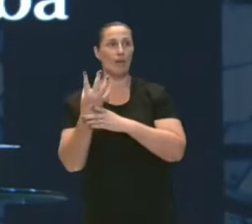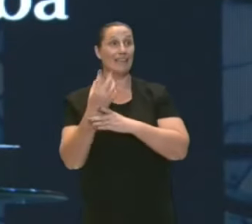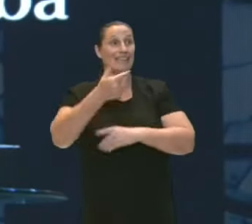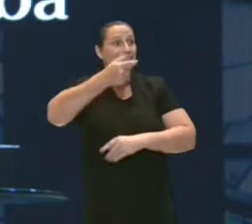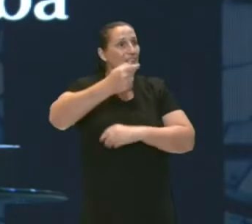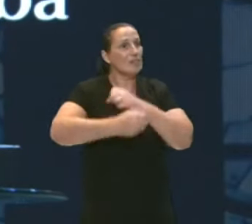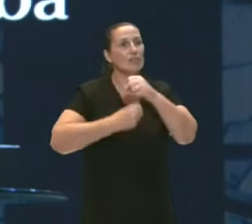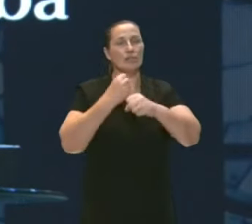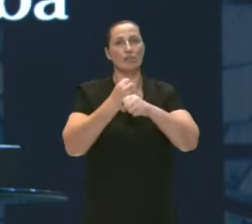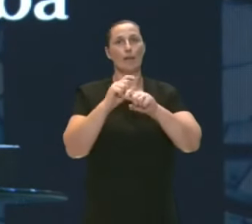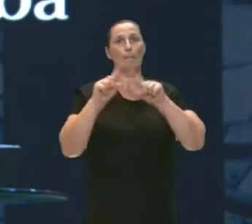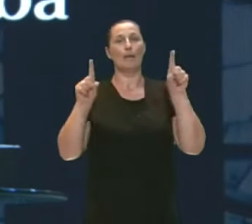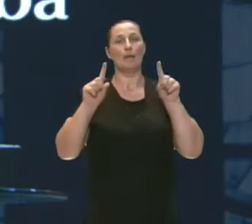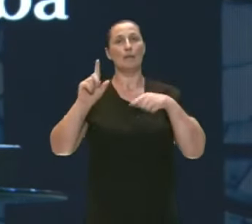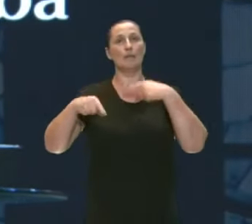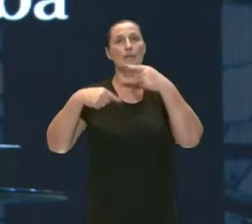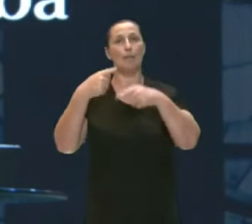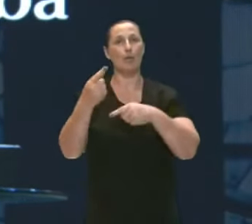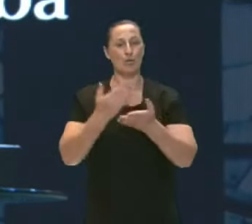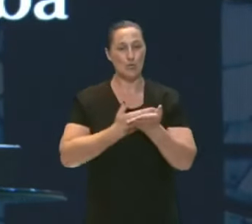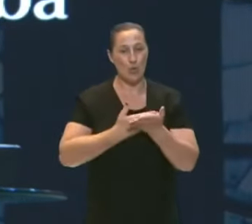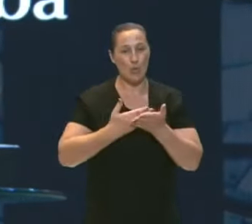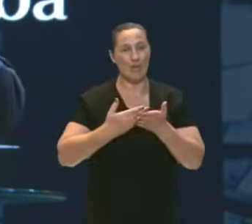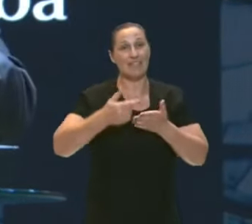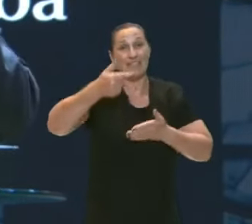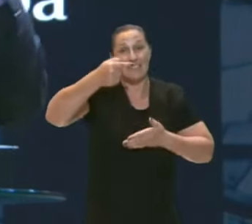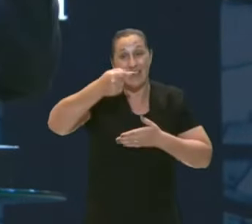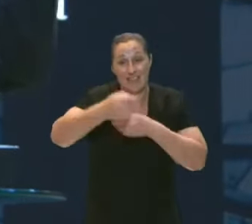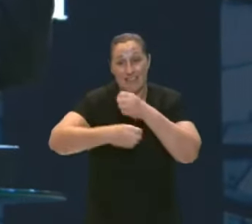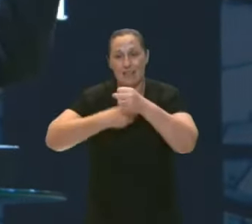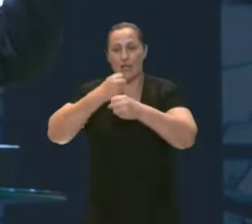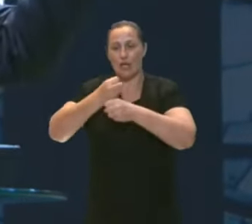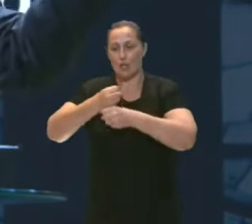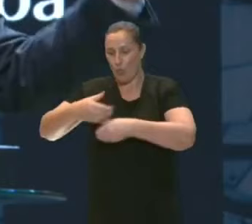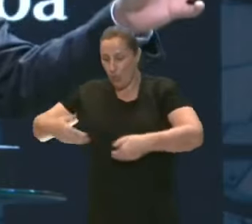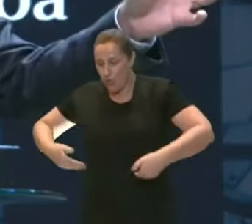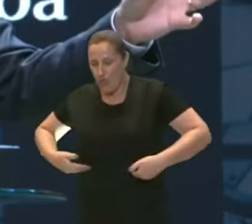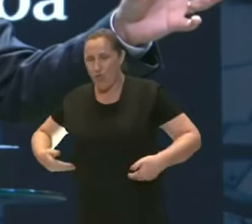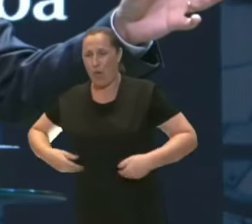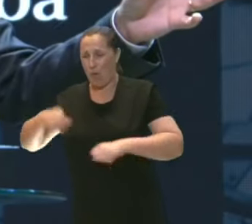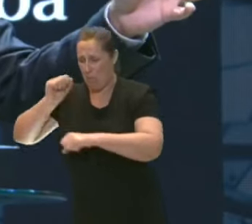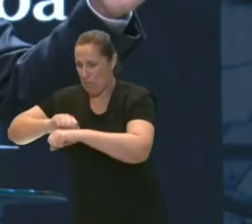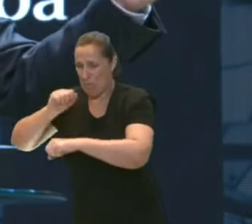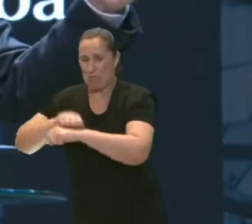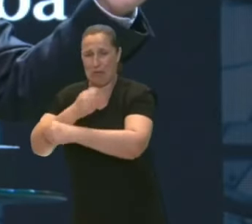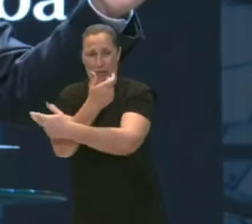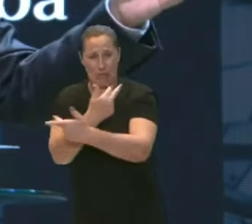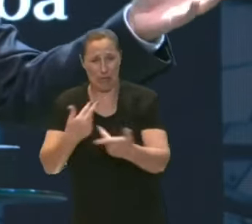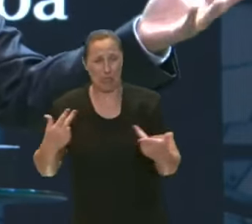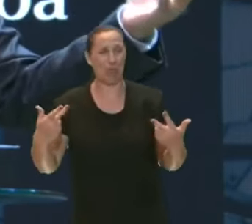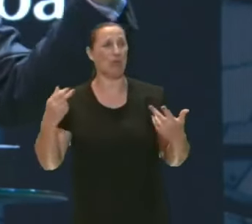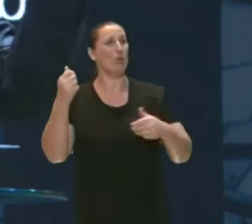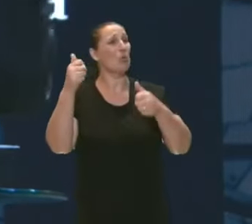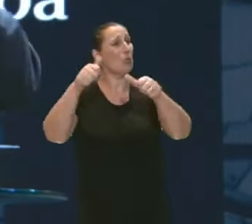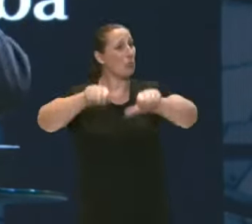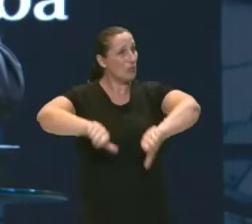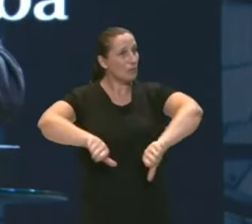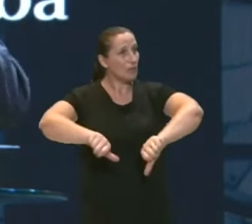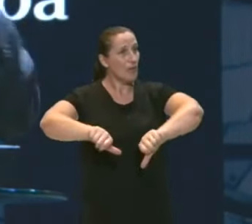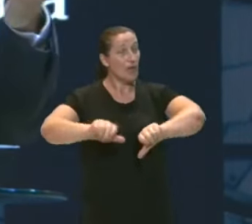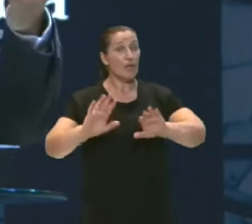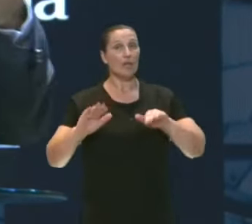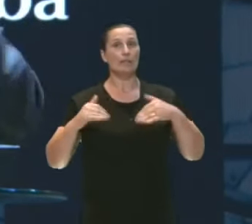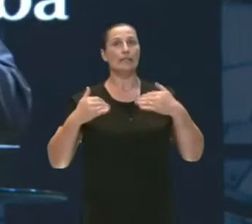muita fome, que de fato acontece. E então José, durante os 7 anos de abastança,